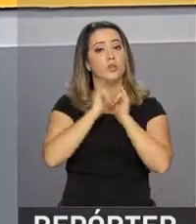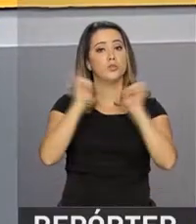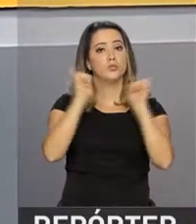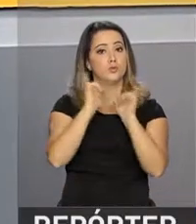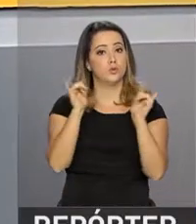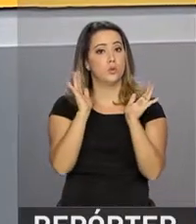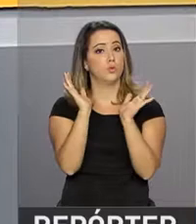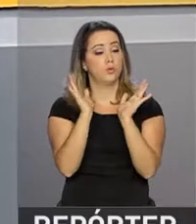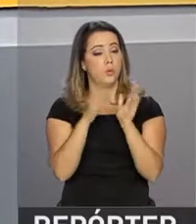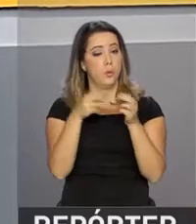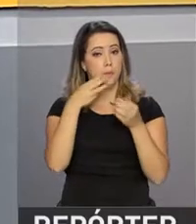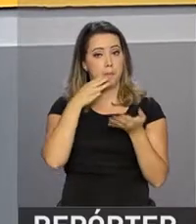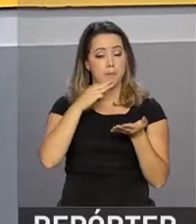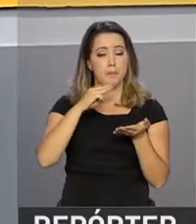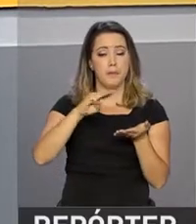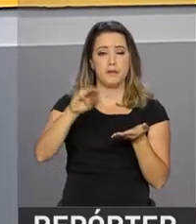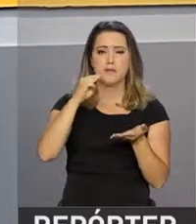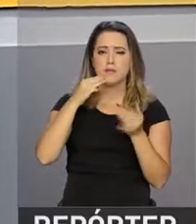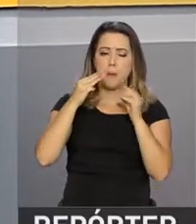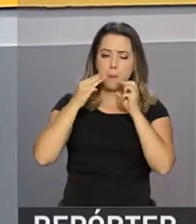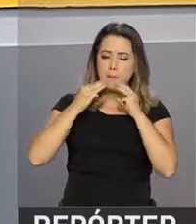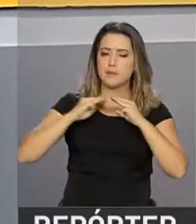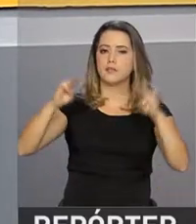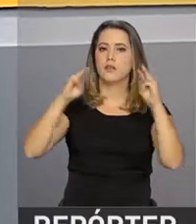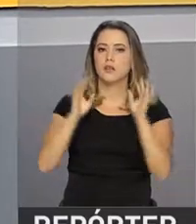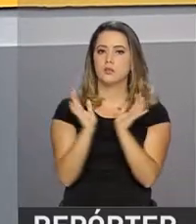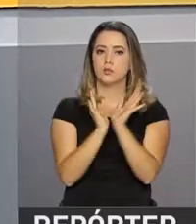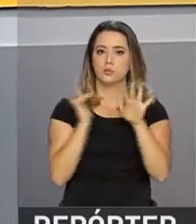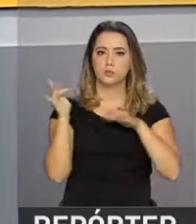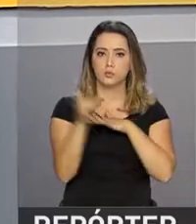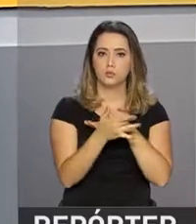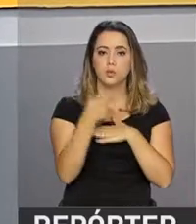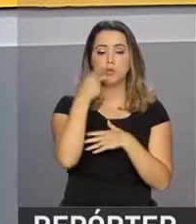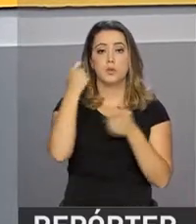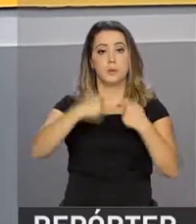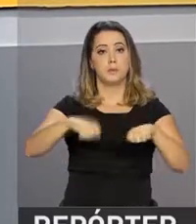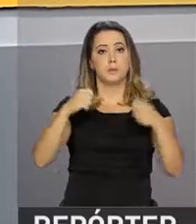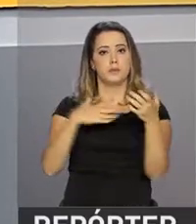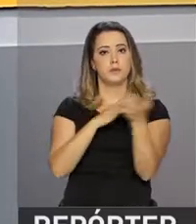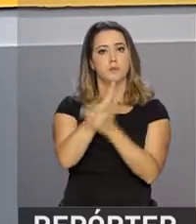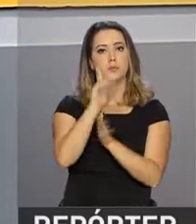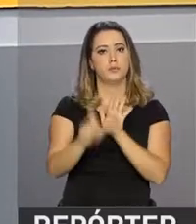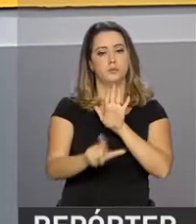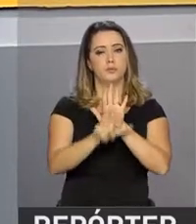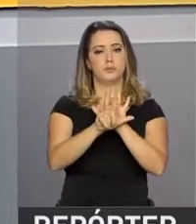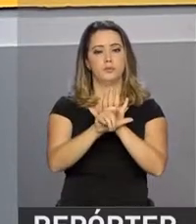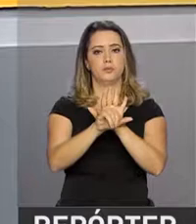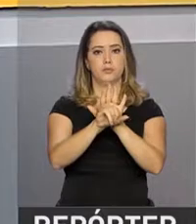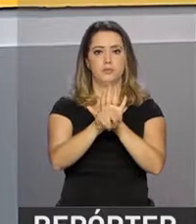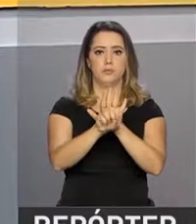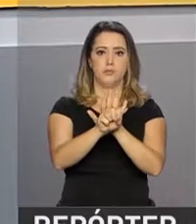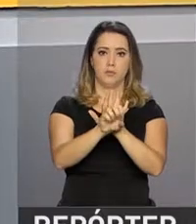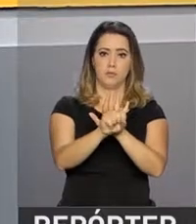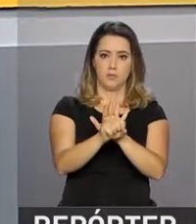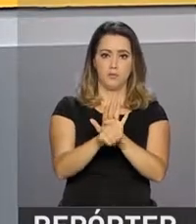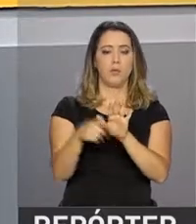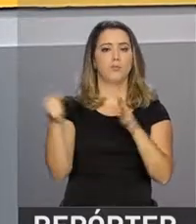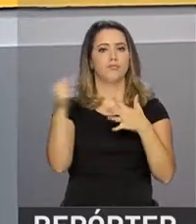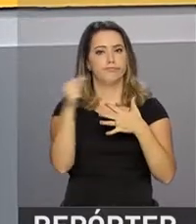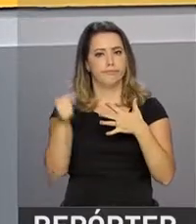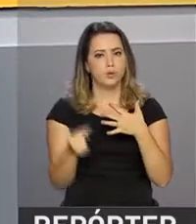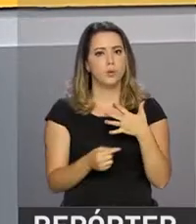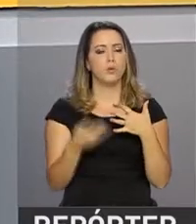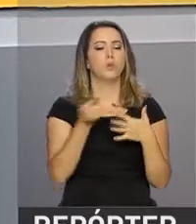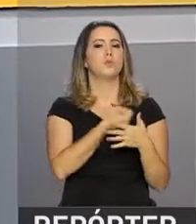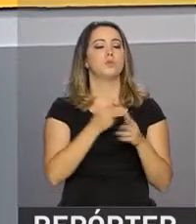agora pouco mensagem nas redes sociais temer falou sobre a necessidade de se aprovar a reforma da previdência citou dados que